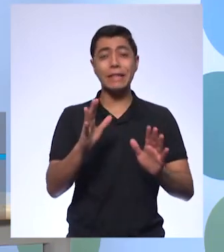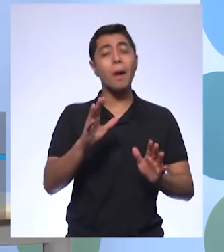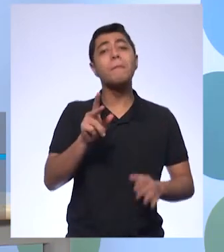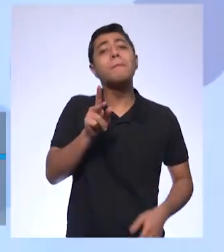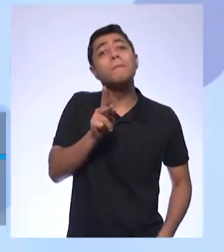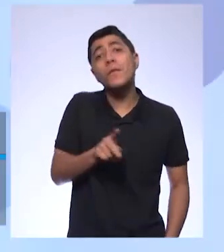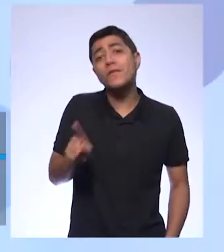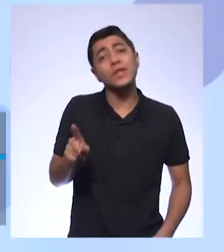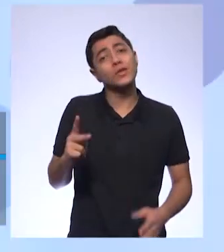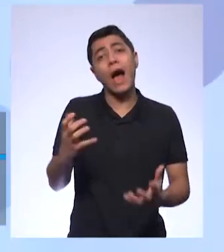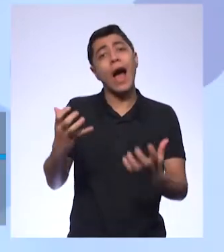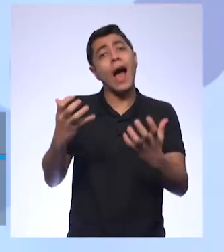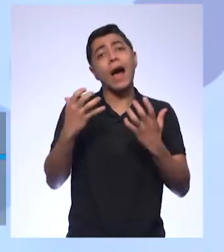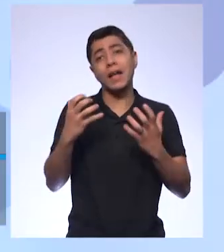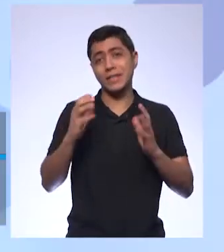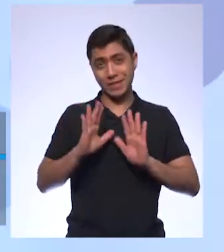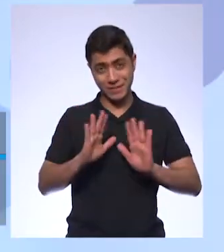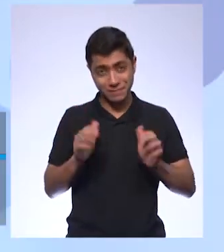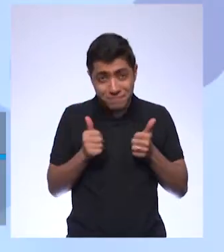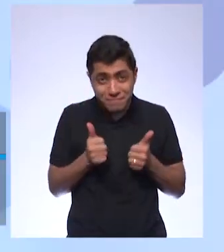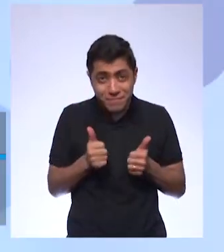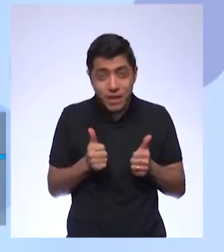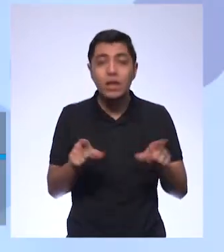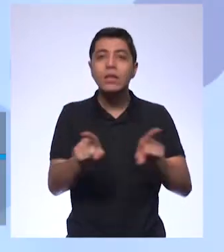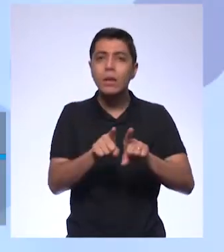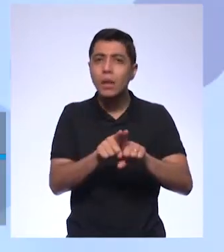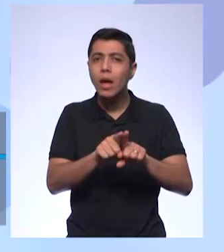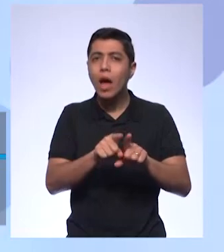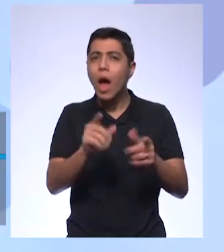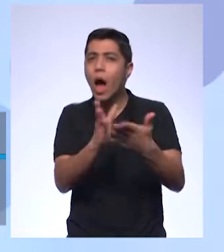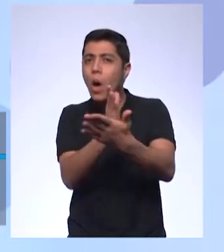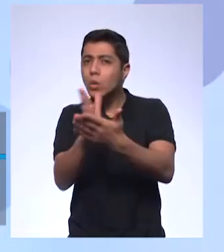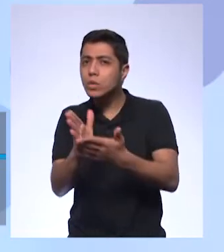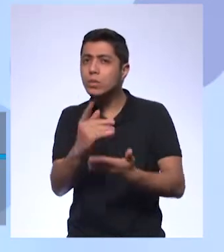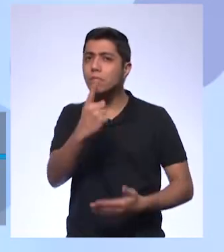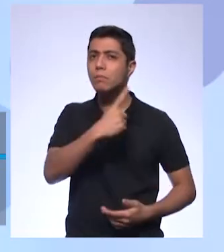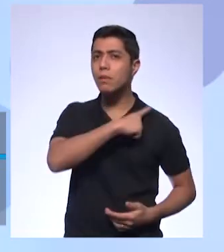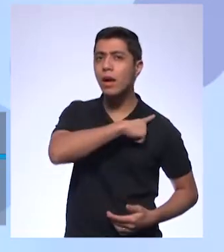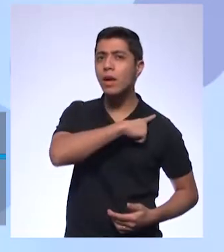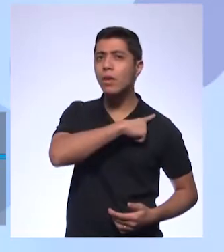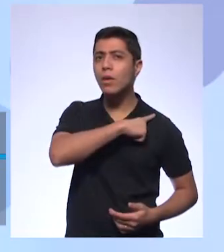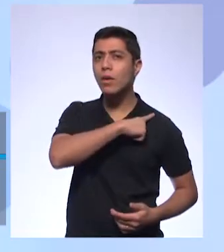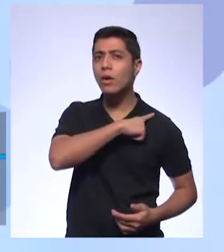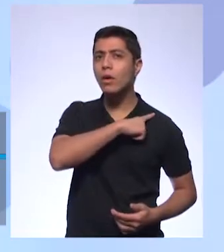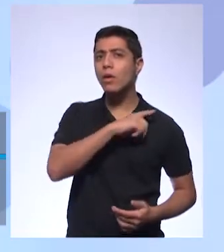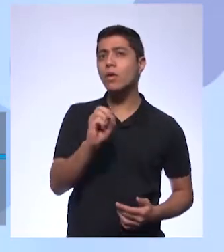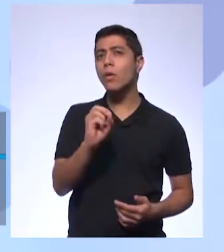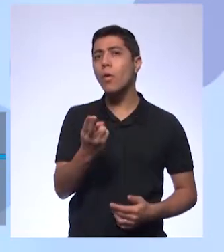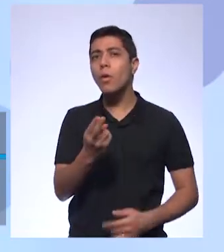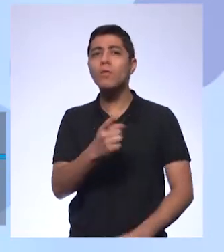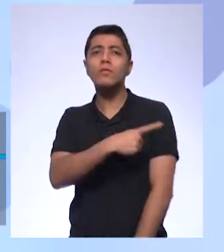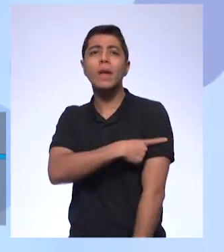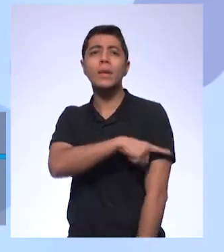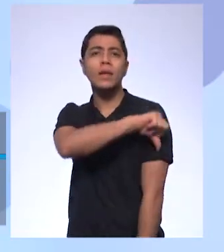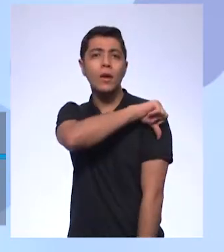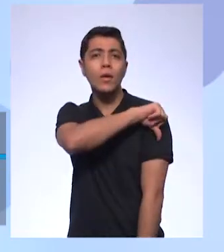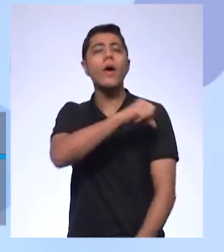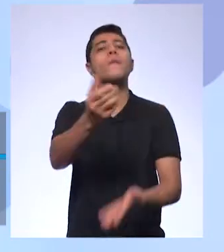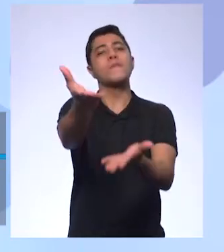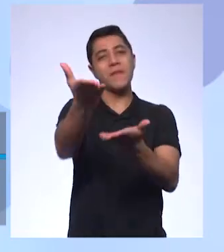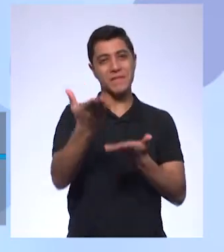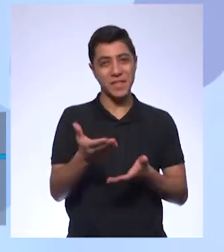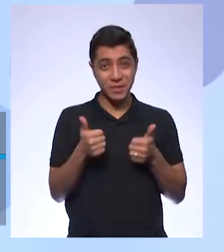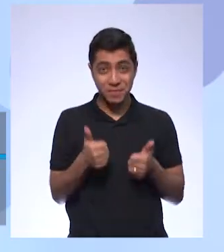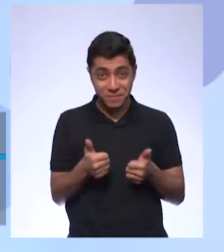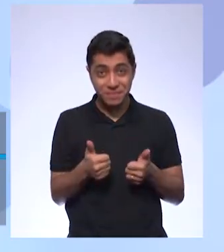coisa de professor. Mas também, se tiver aluno da primeira série do médio, do fundamental por aqui, sejam bem-vindos da mesma forma. Vamos continuar, então, fazendo